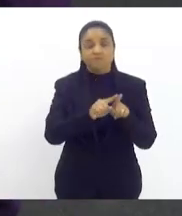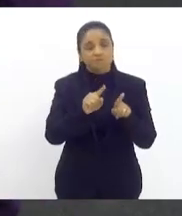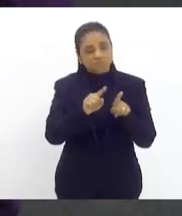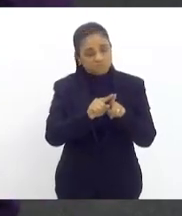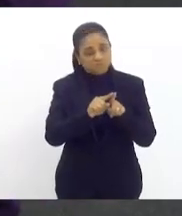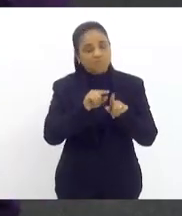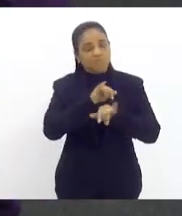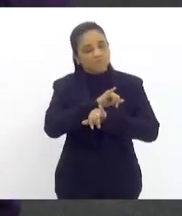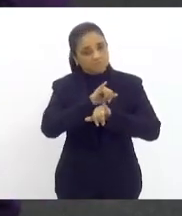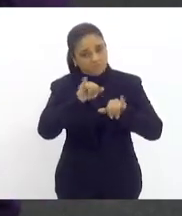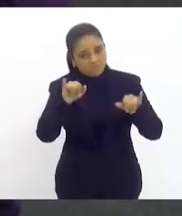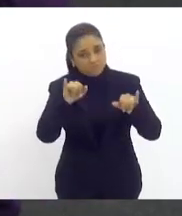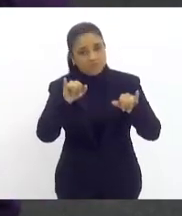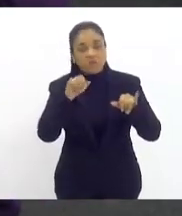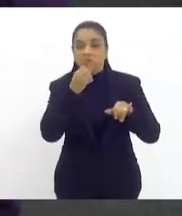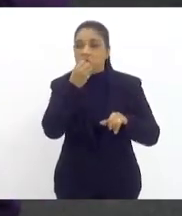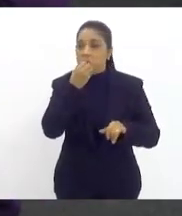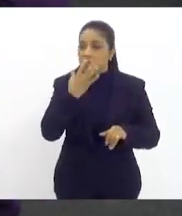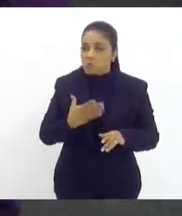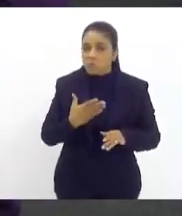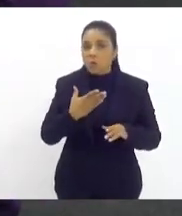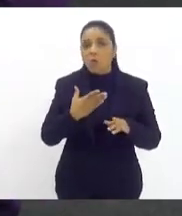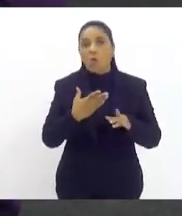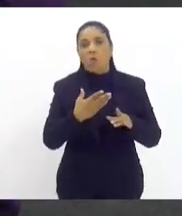ele falou que seria muito bom. eu esqueci,